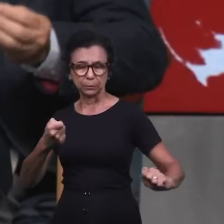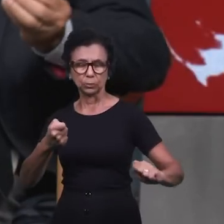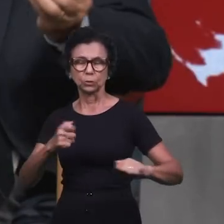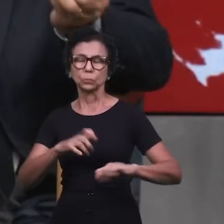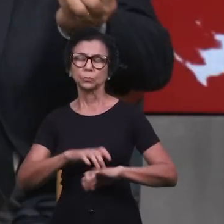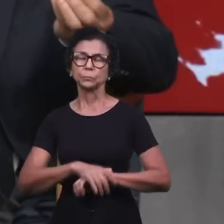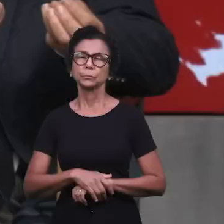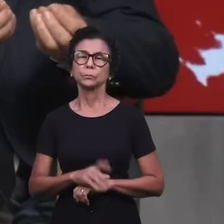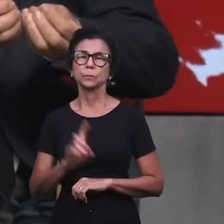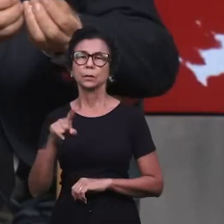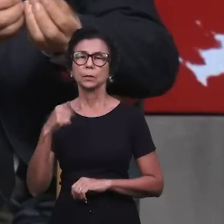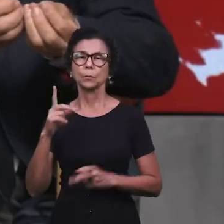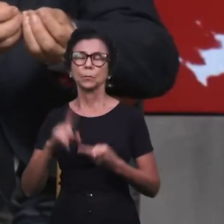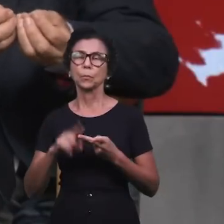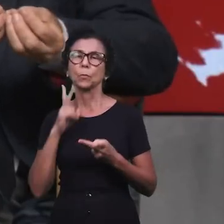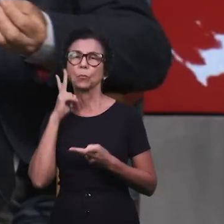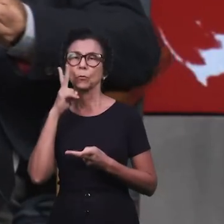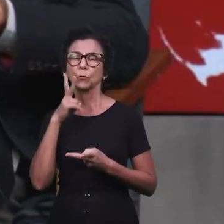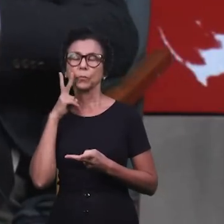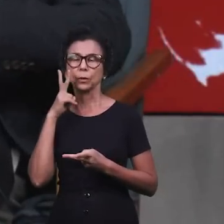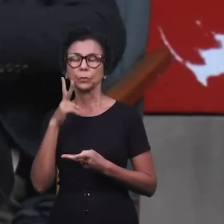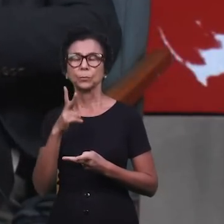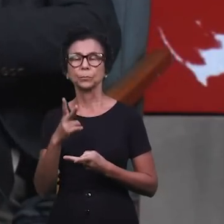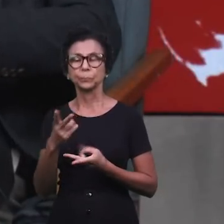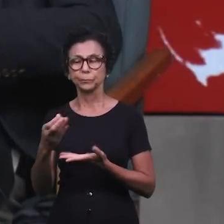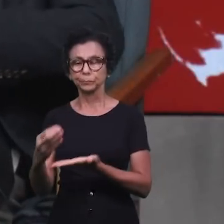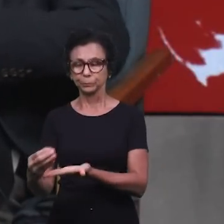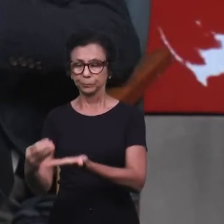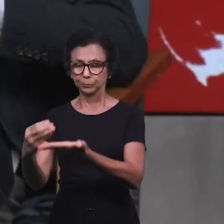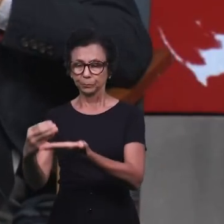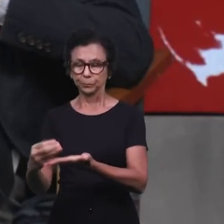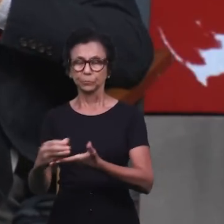e disse: comei e bebei.